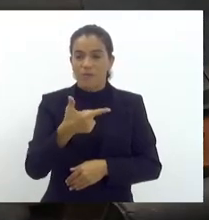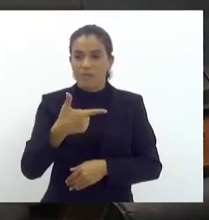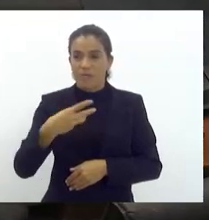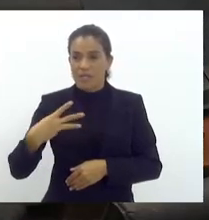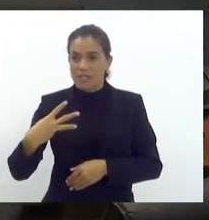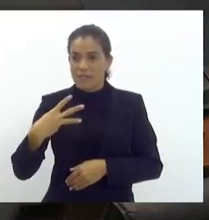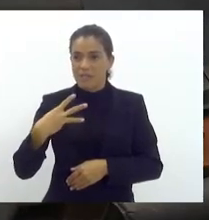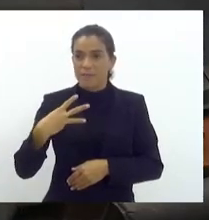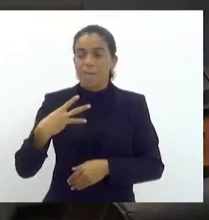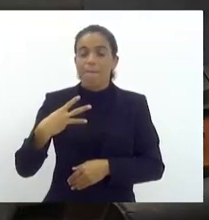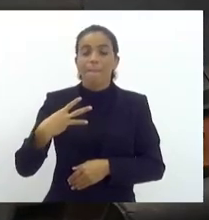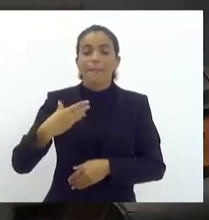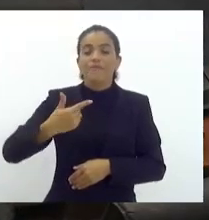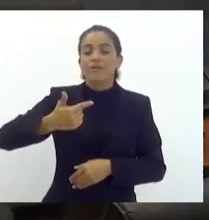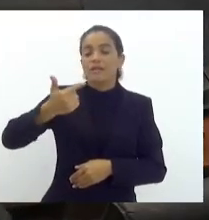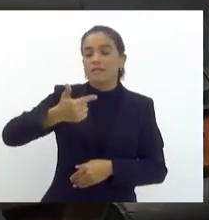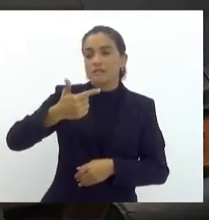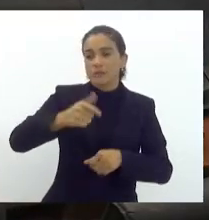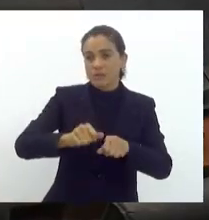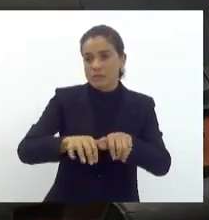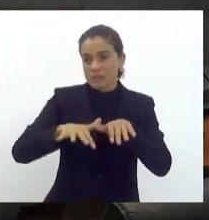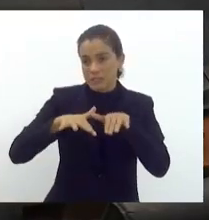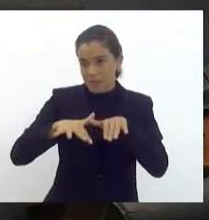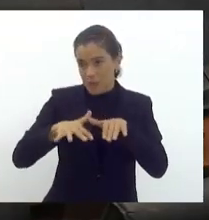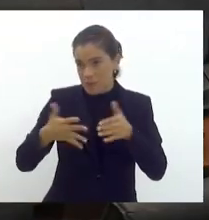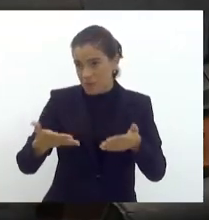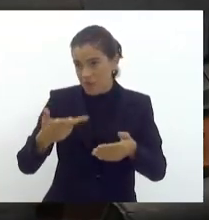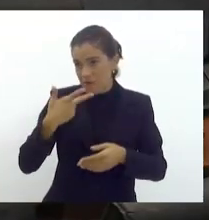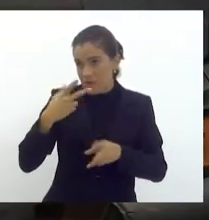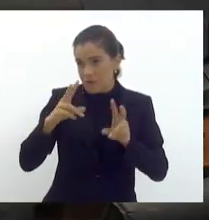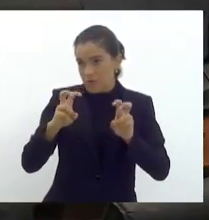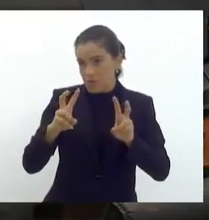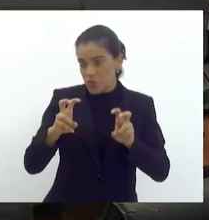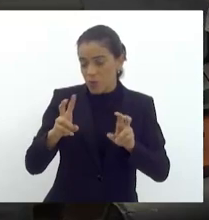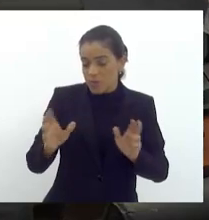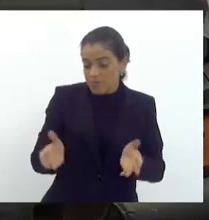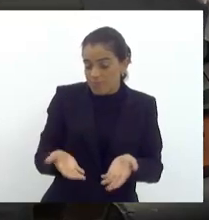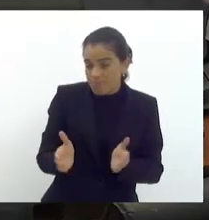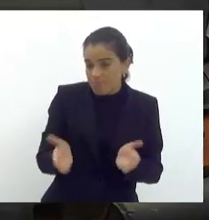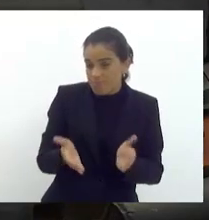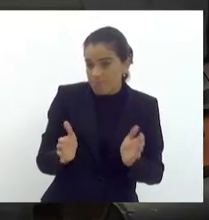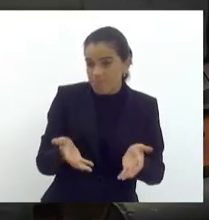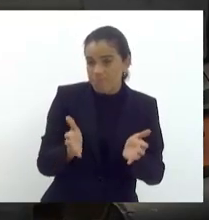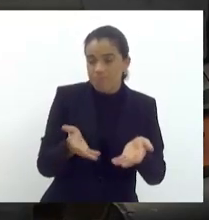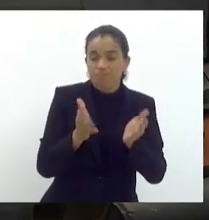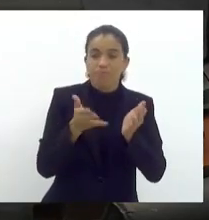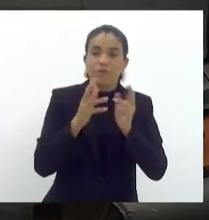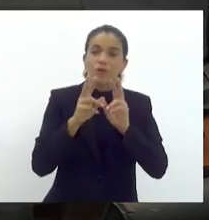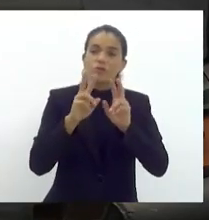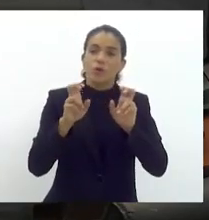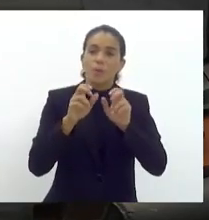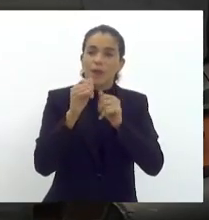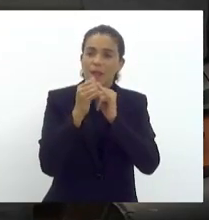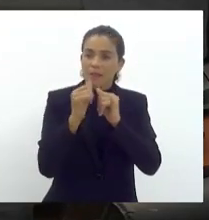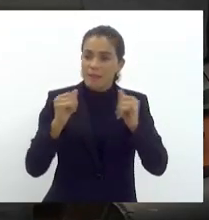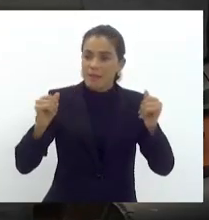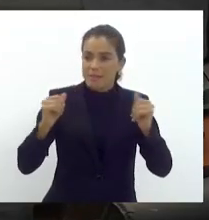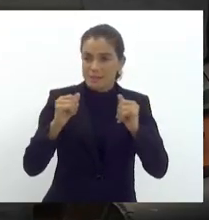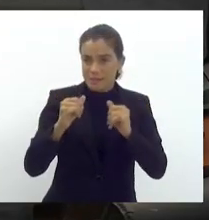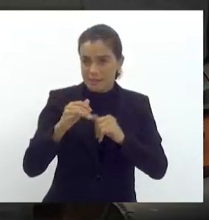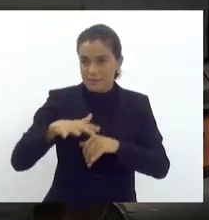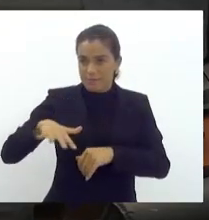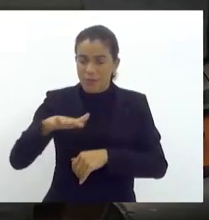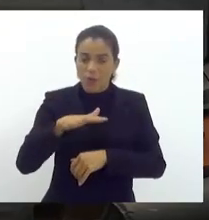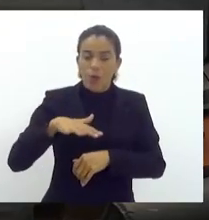proferido na segunda sessão extraordinária que fala sobre a questão dos incentivos para a questão da energia elétrica no